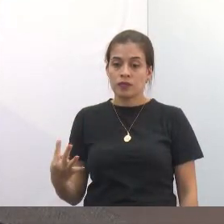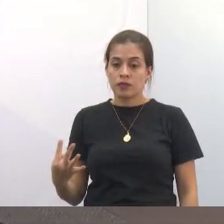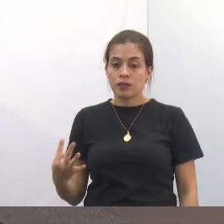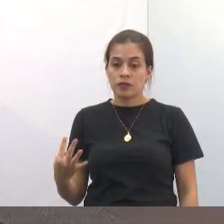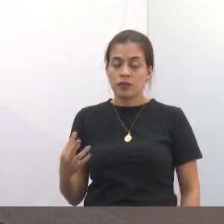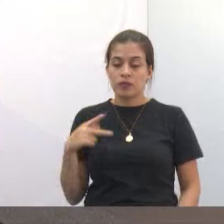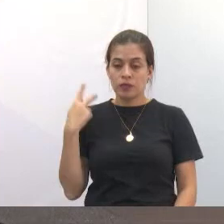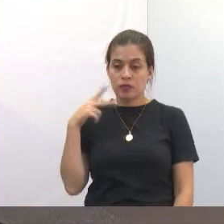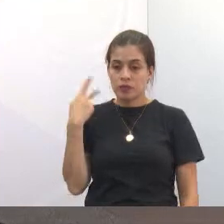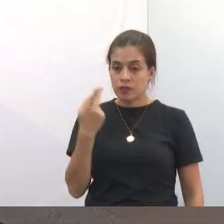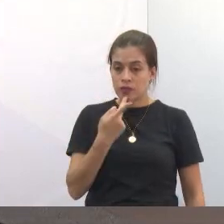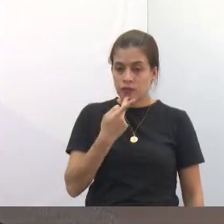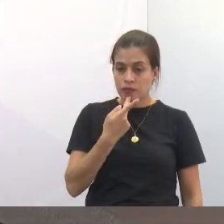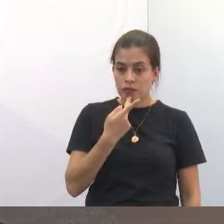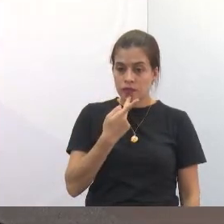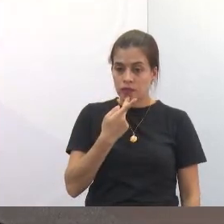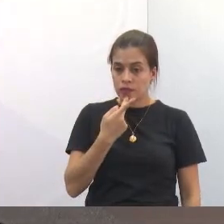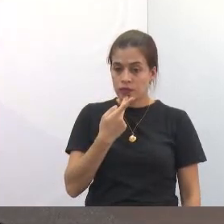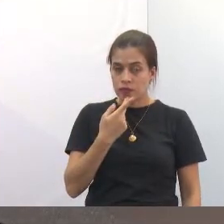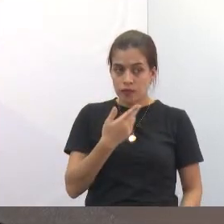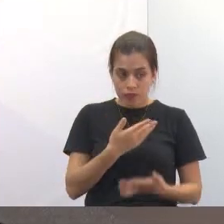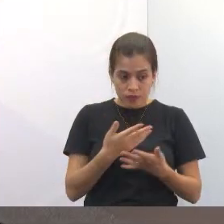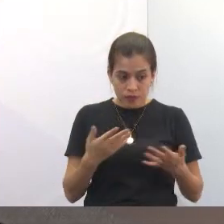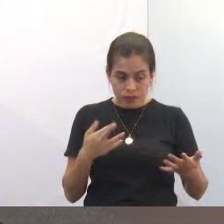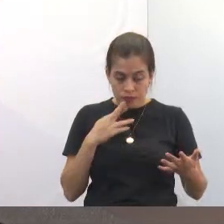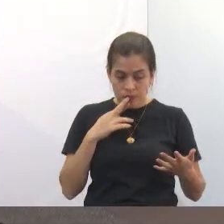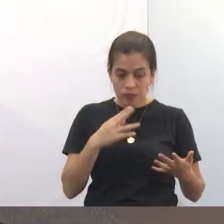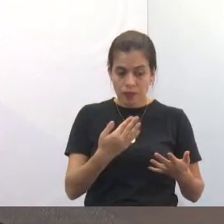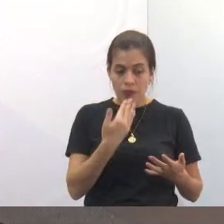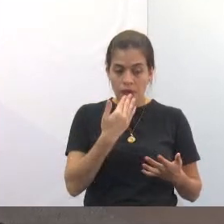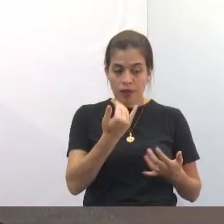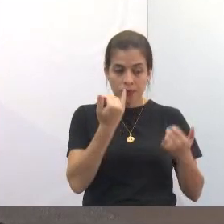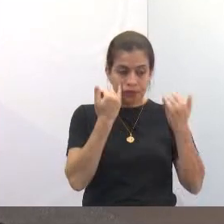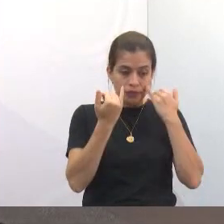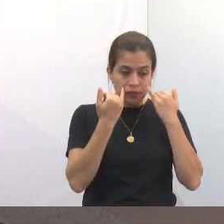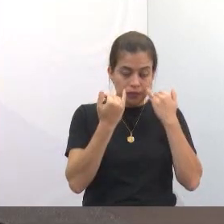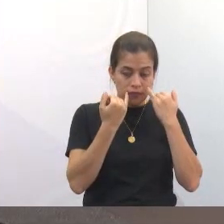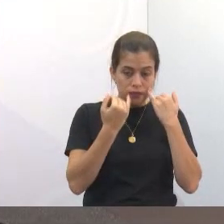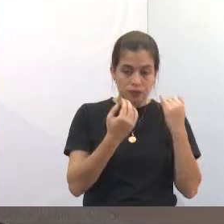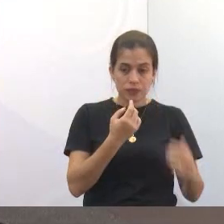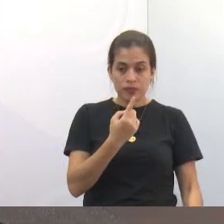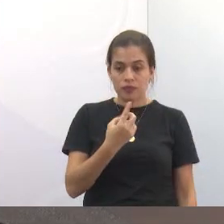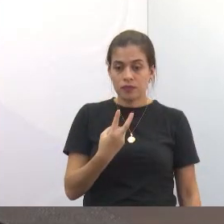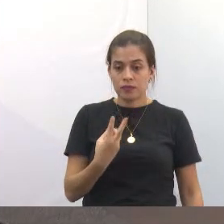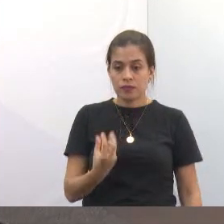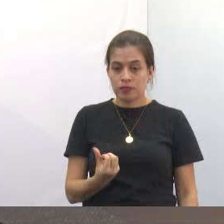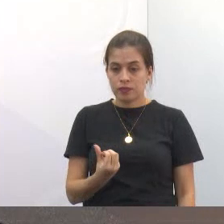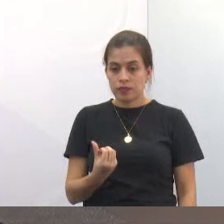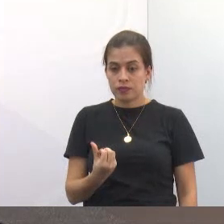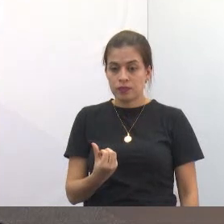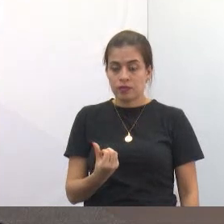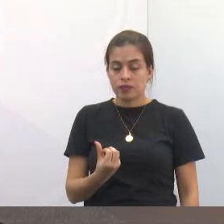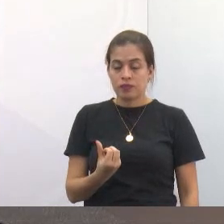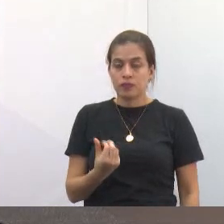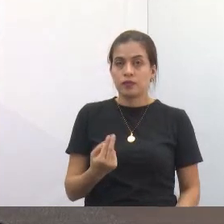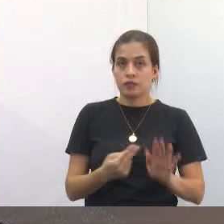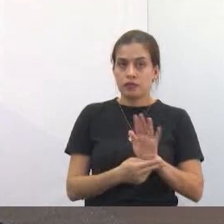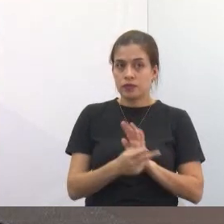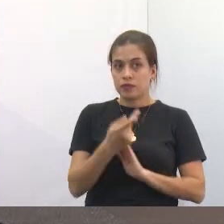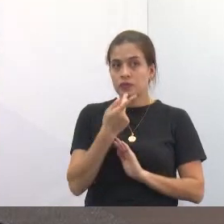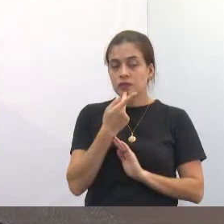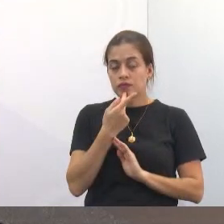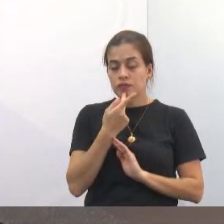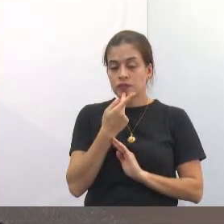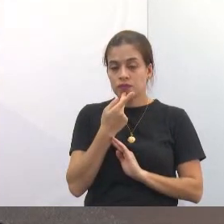Barreto. Prezados, em resposta ao pedido da informação 126 de autoria do vereador Hernande Barreto,